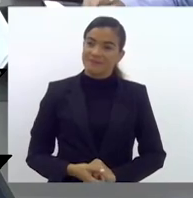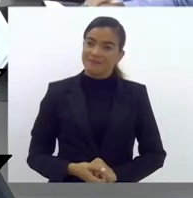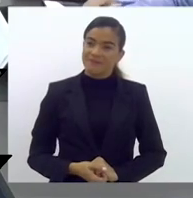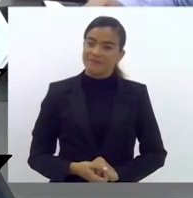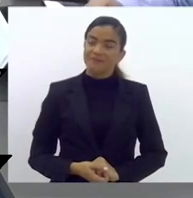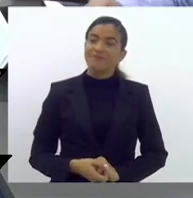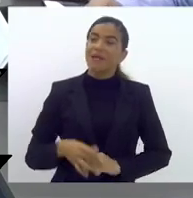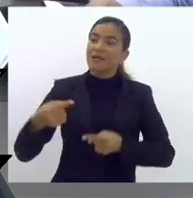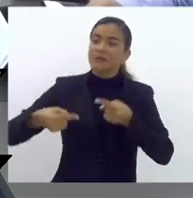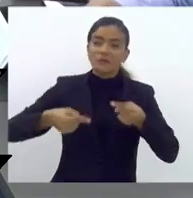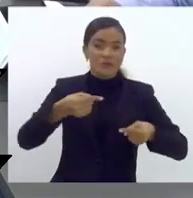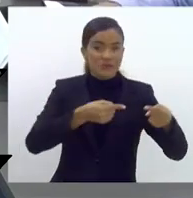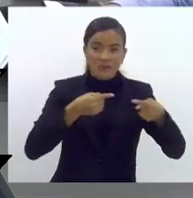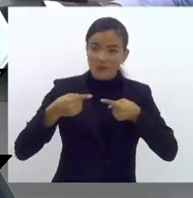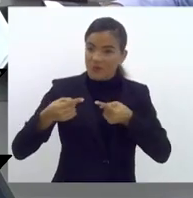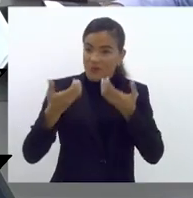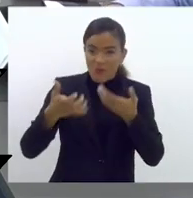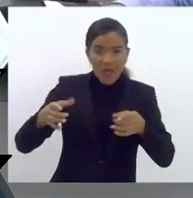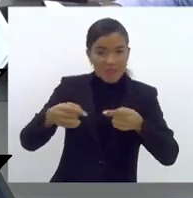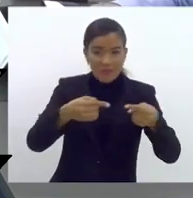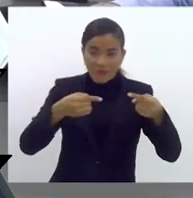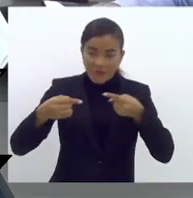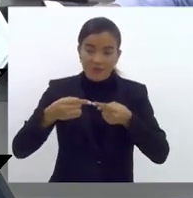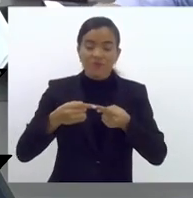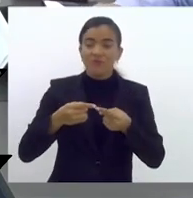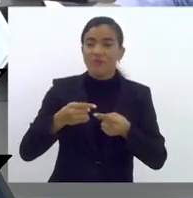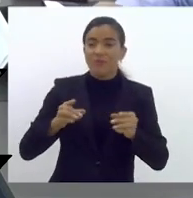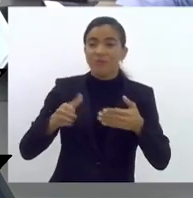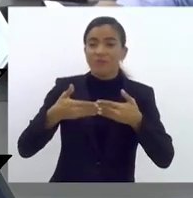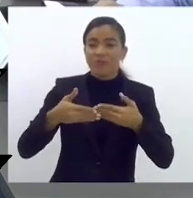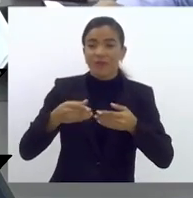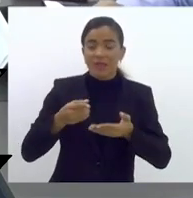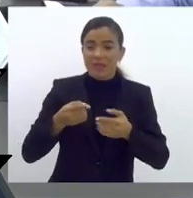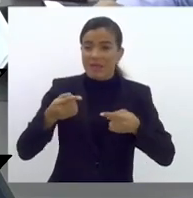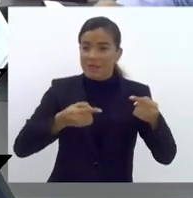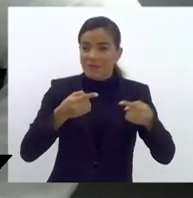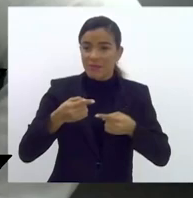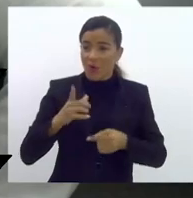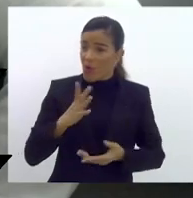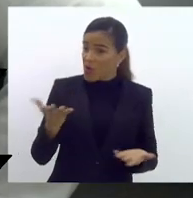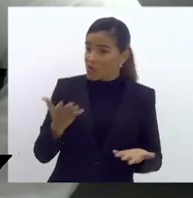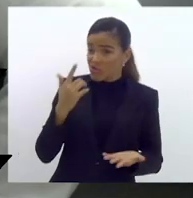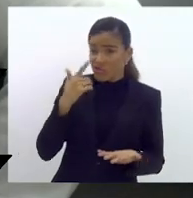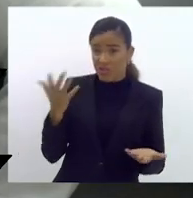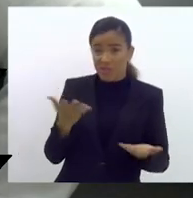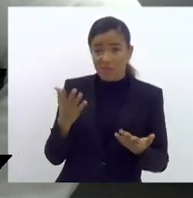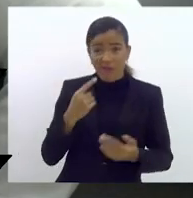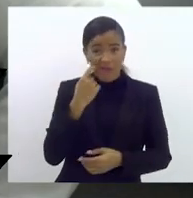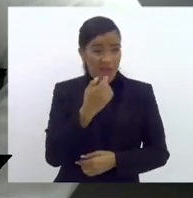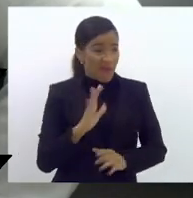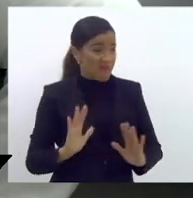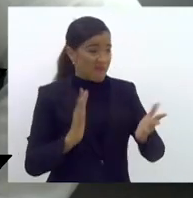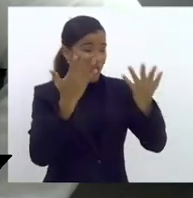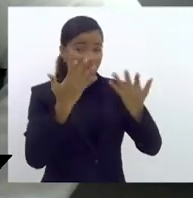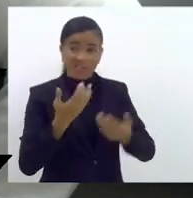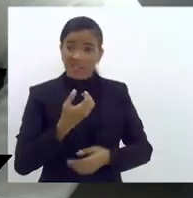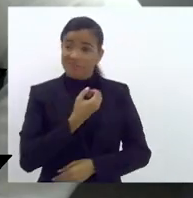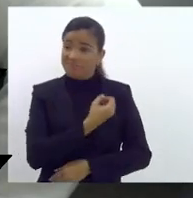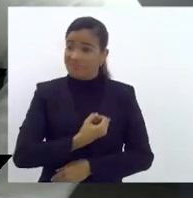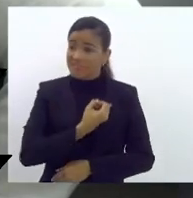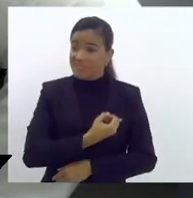em discussão não havendo Quem Queira discutir encerramento da cidade do Rio de Janeiro São João